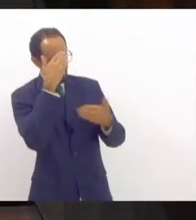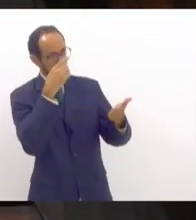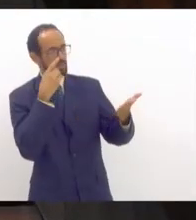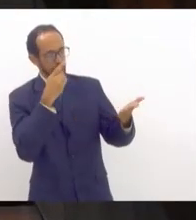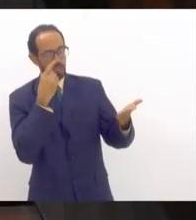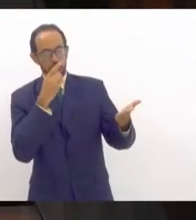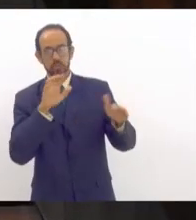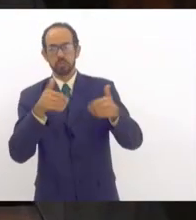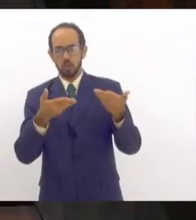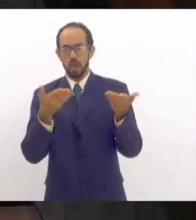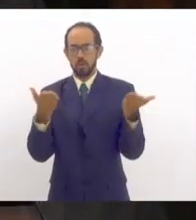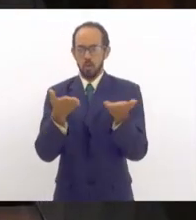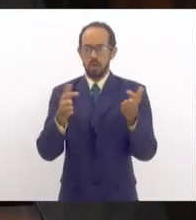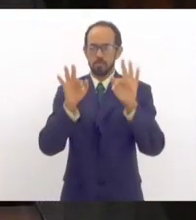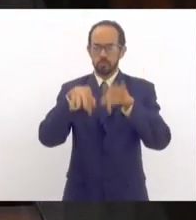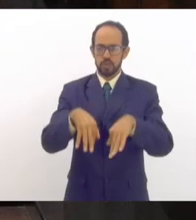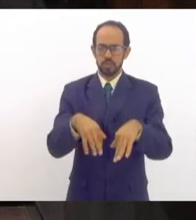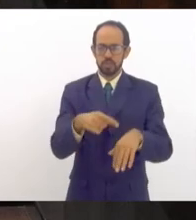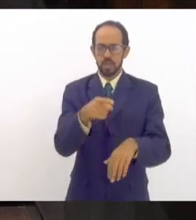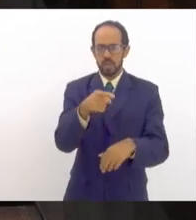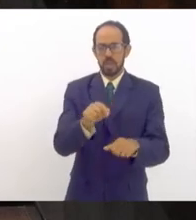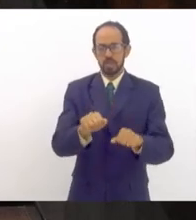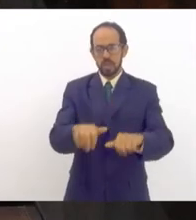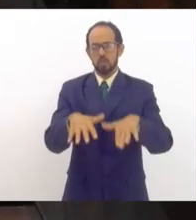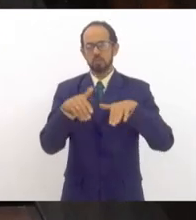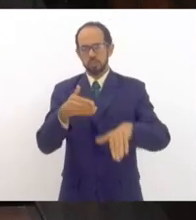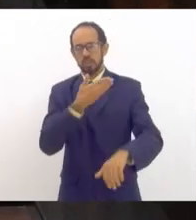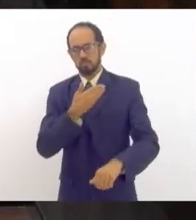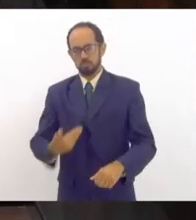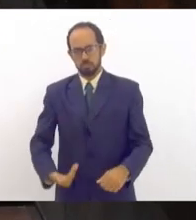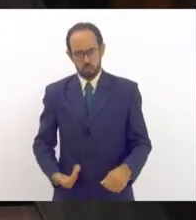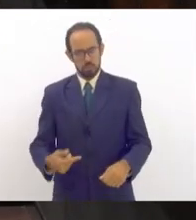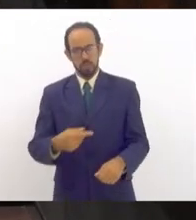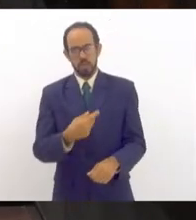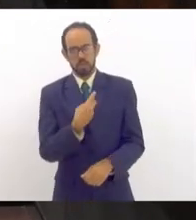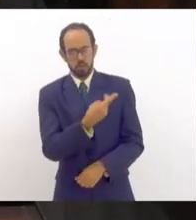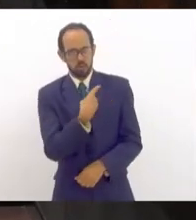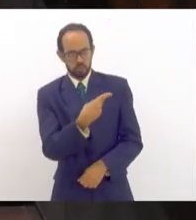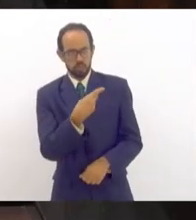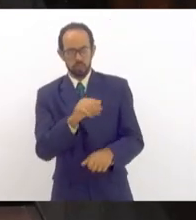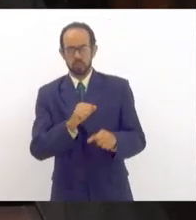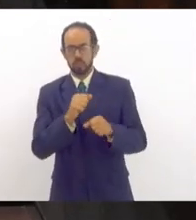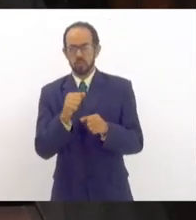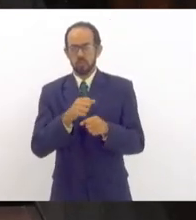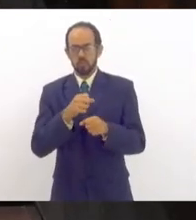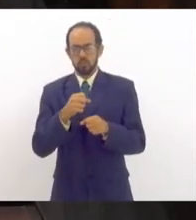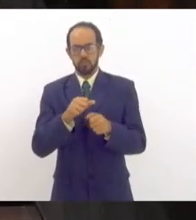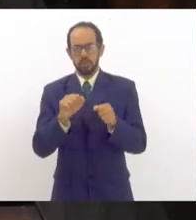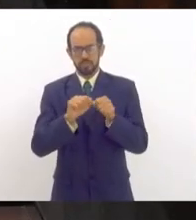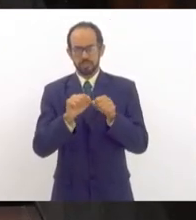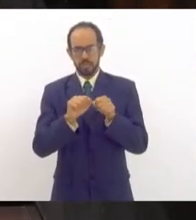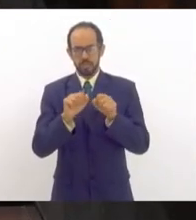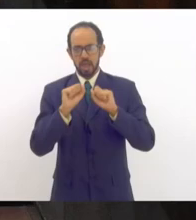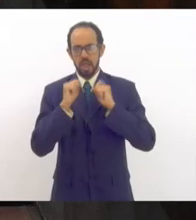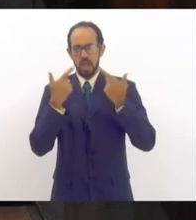aqui né Essa questão da audiência pública que nós vamos construir aqui na LED e vamos construir também na Câmara Federal